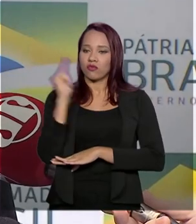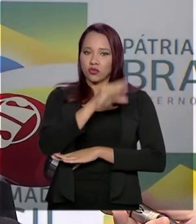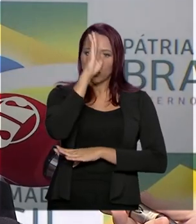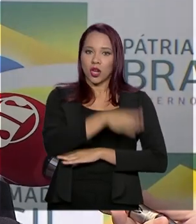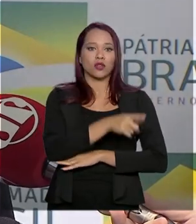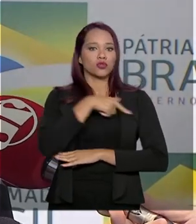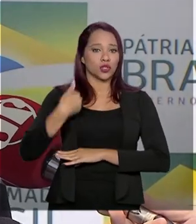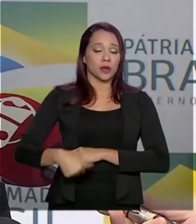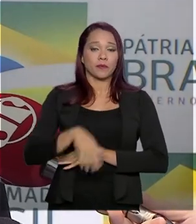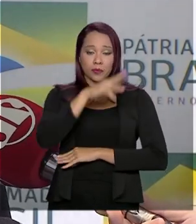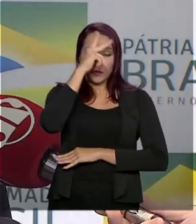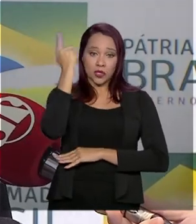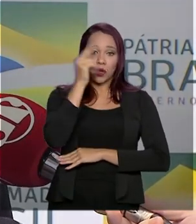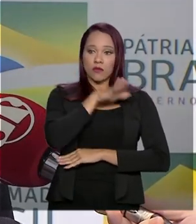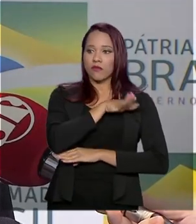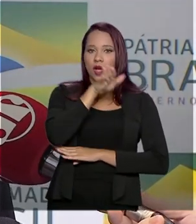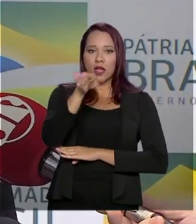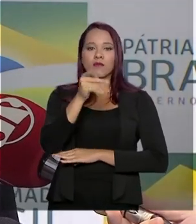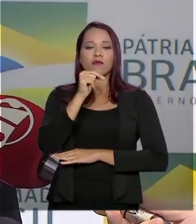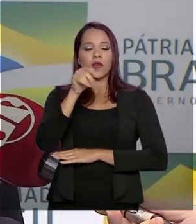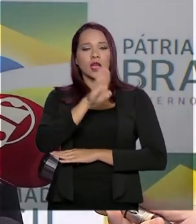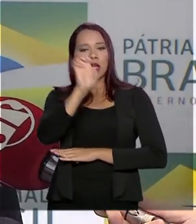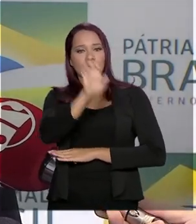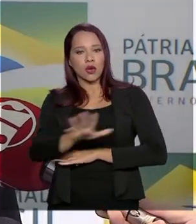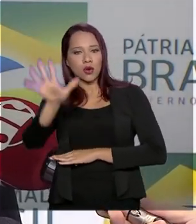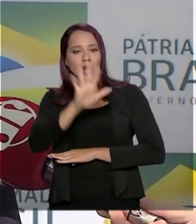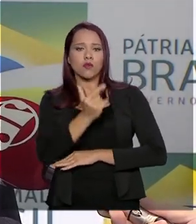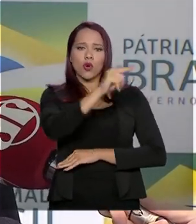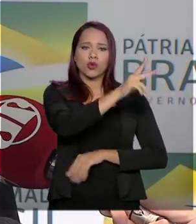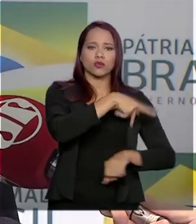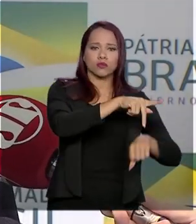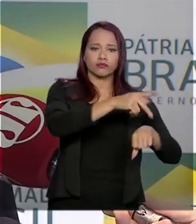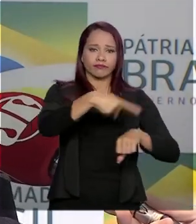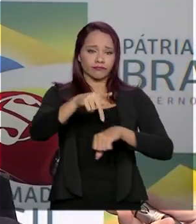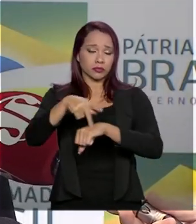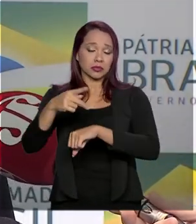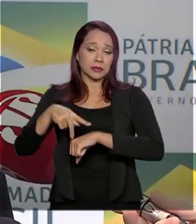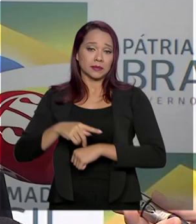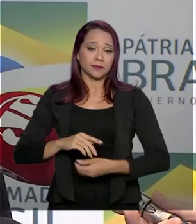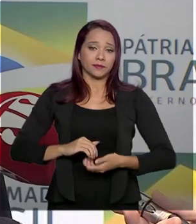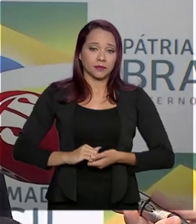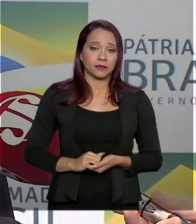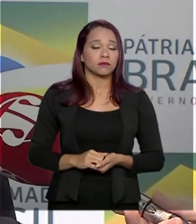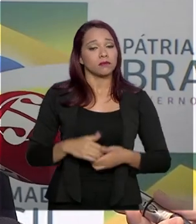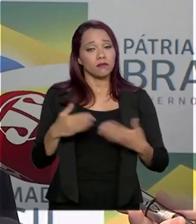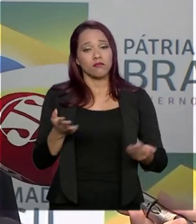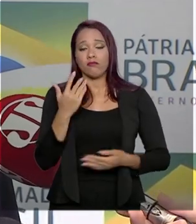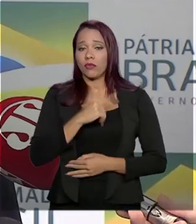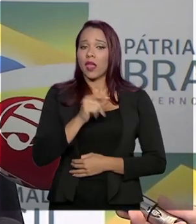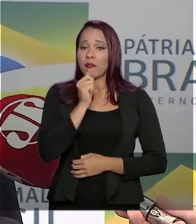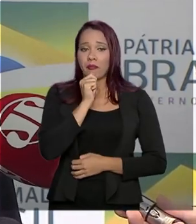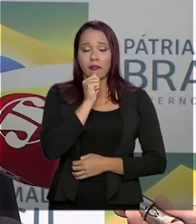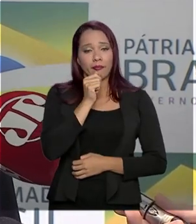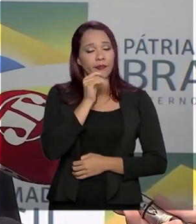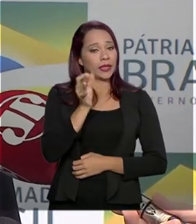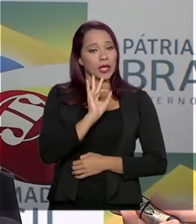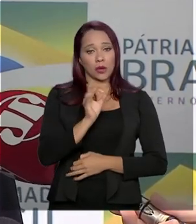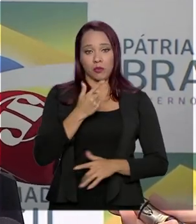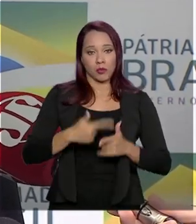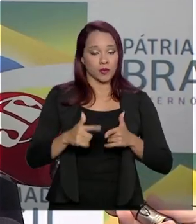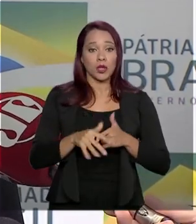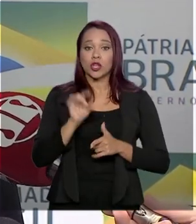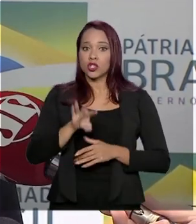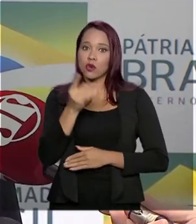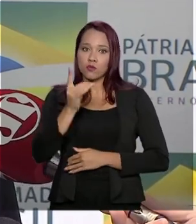As pessoas quando vão para lá fazem escala na Europa ou em outros países. Então não temos ainda nenhum problema. O único